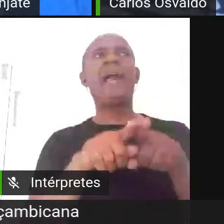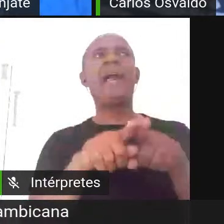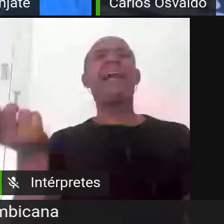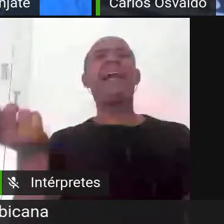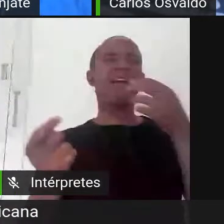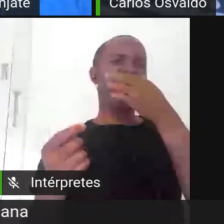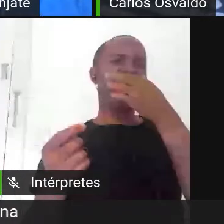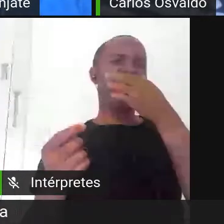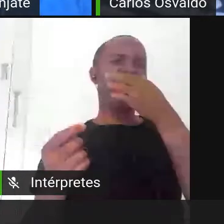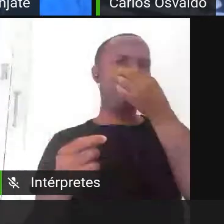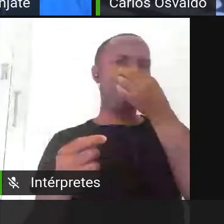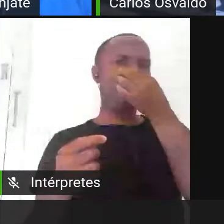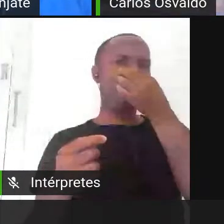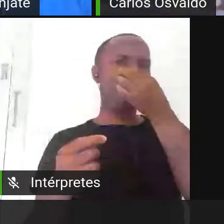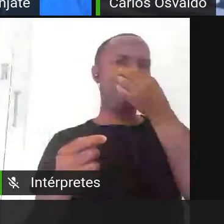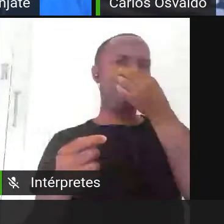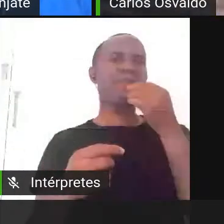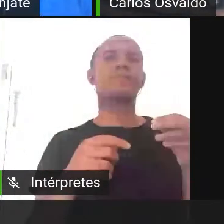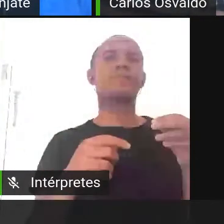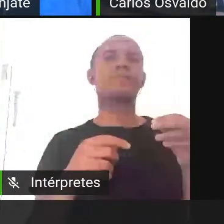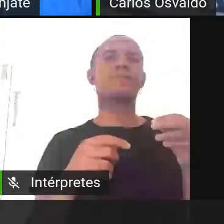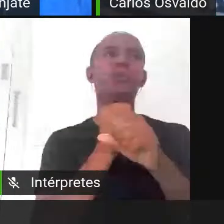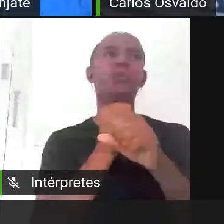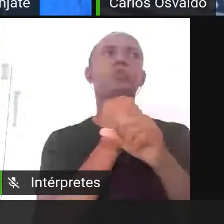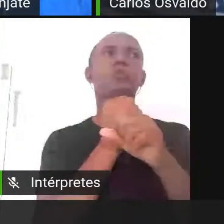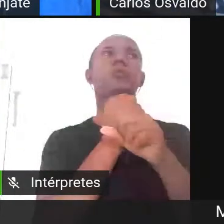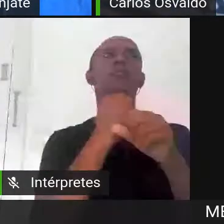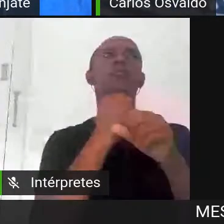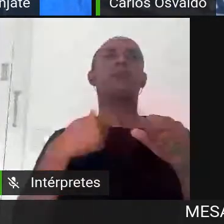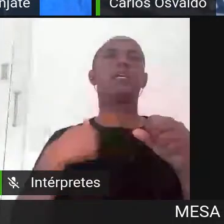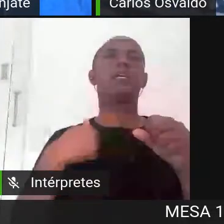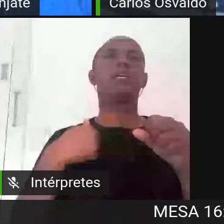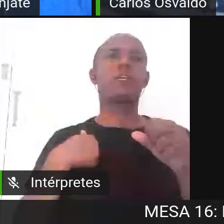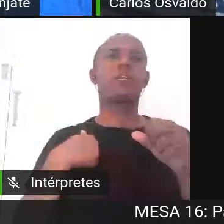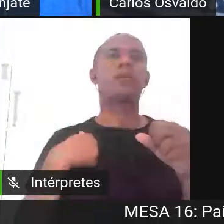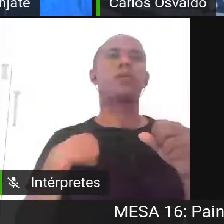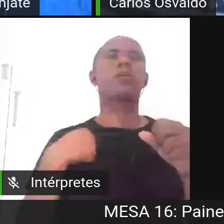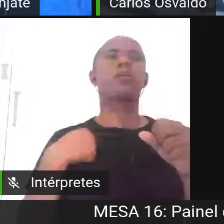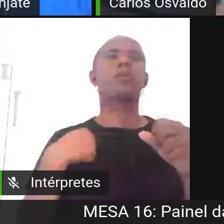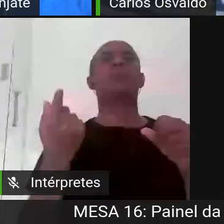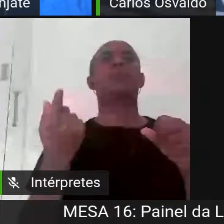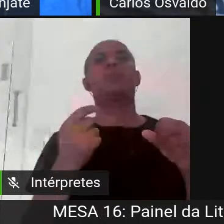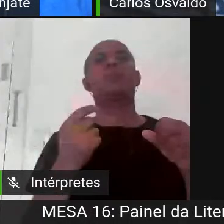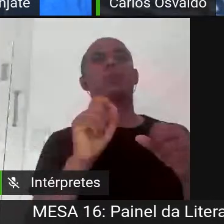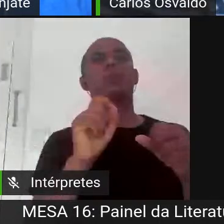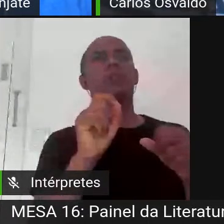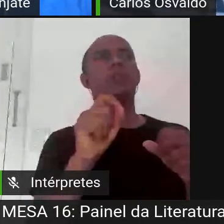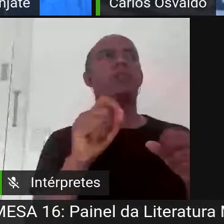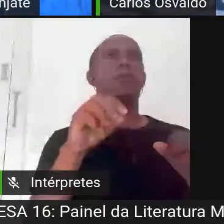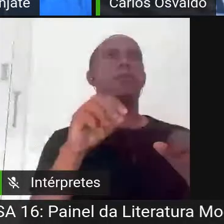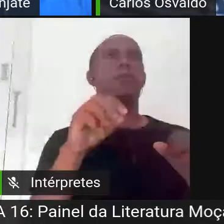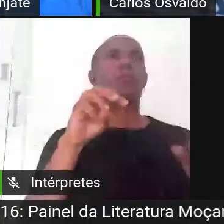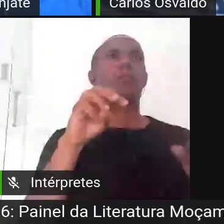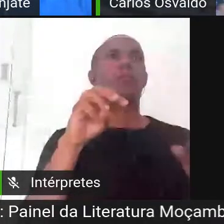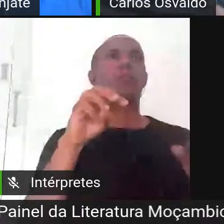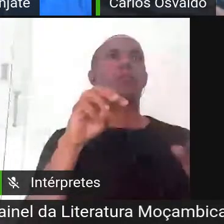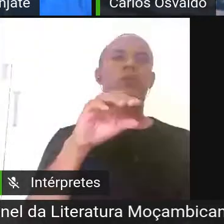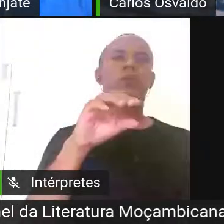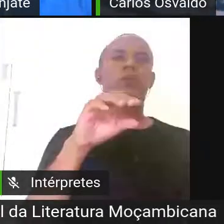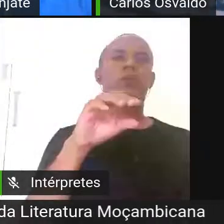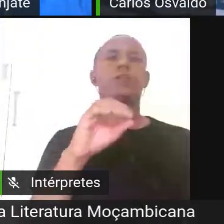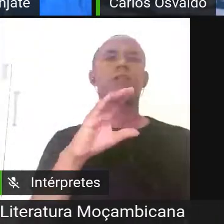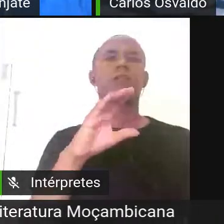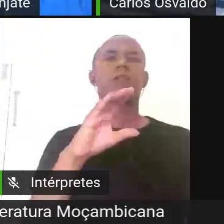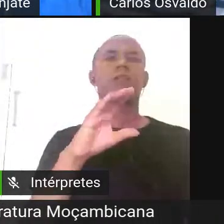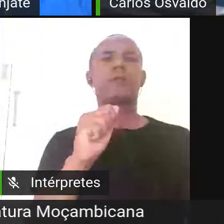literatura moçambicana, se pensarmos no grande prisma da história, é bebê, são os primeiros passos.